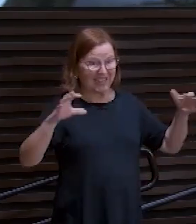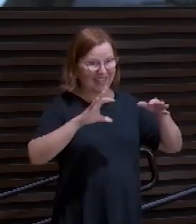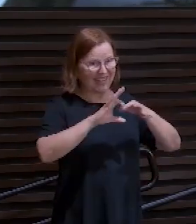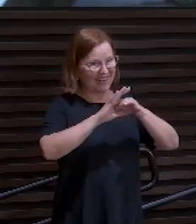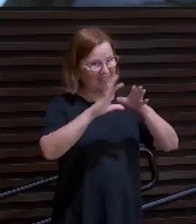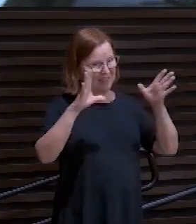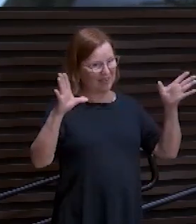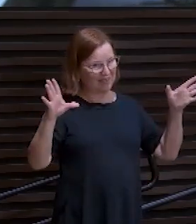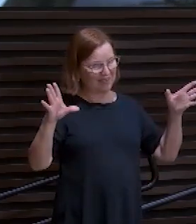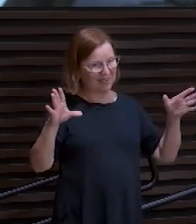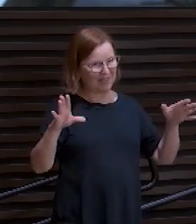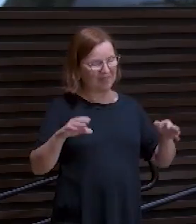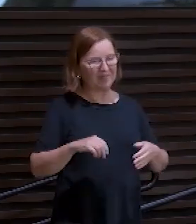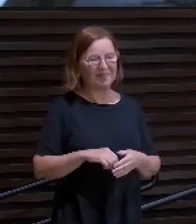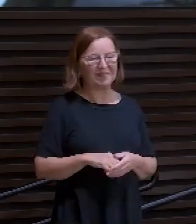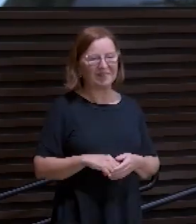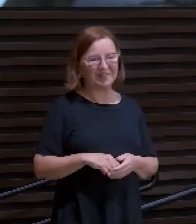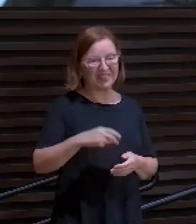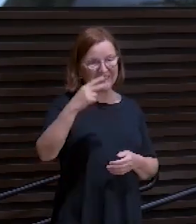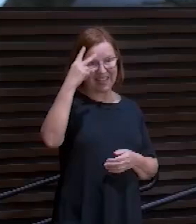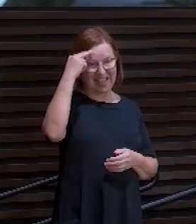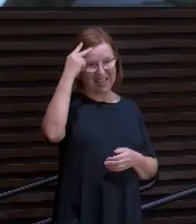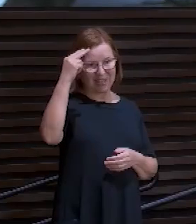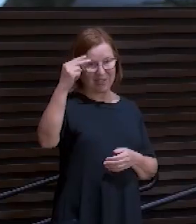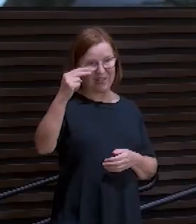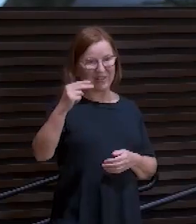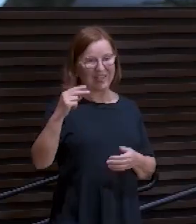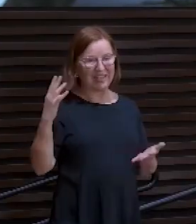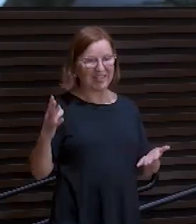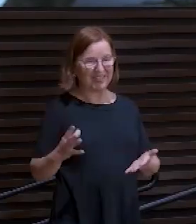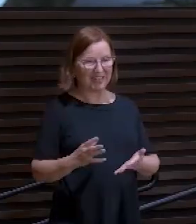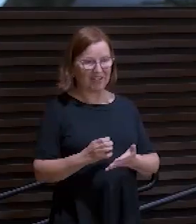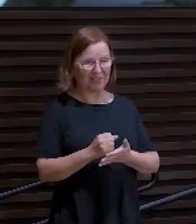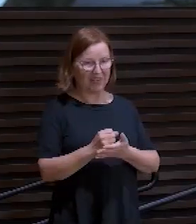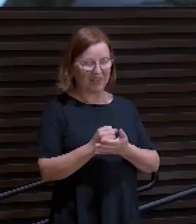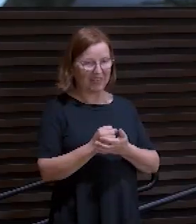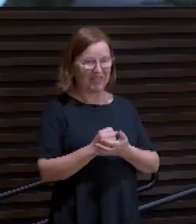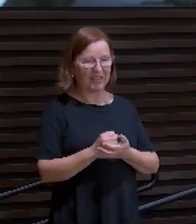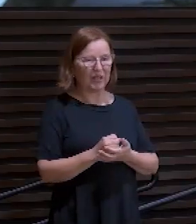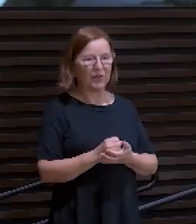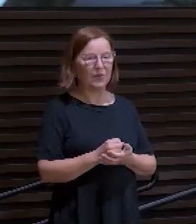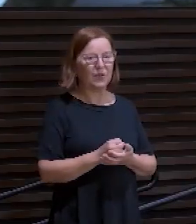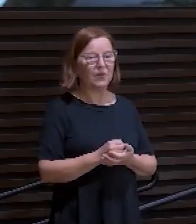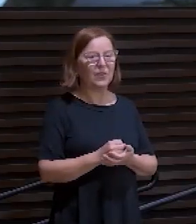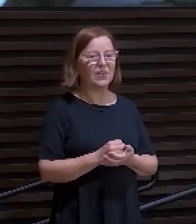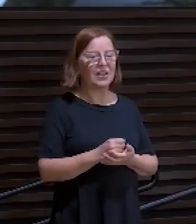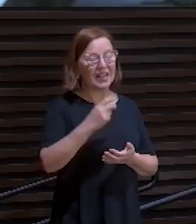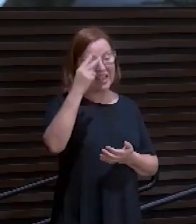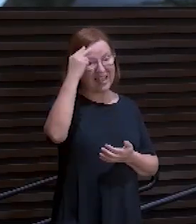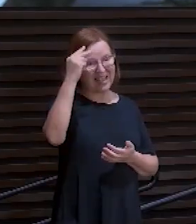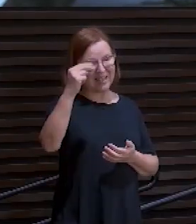A história da redenção é a história de um povo, o povo de Deus.